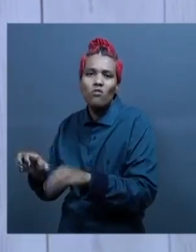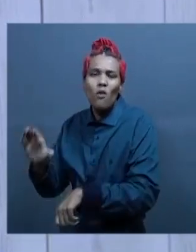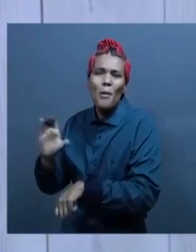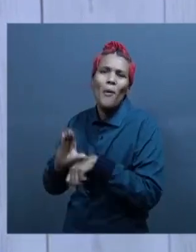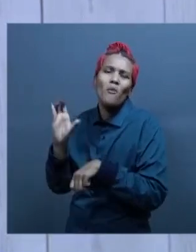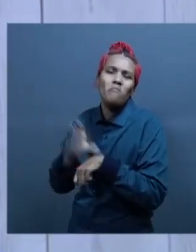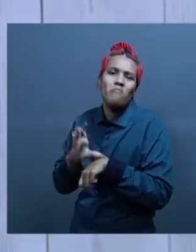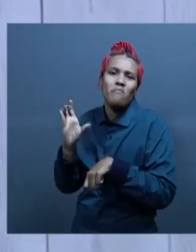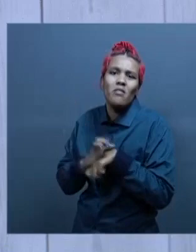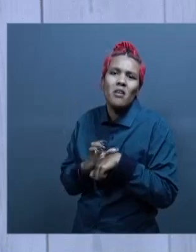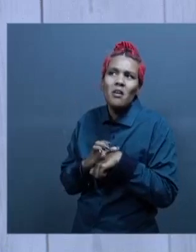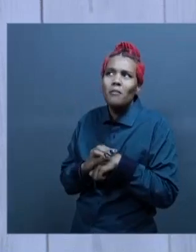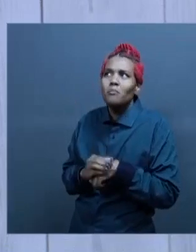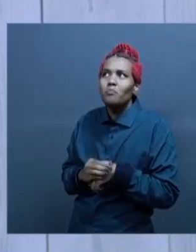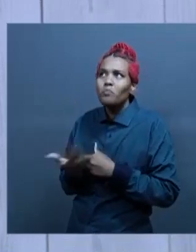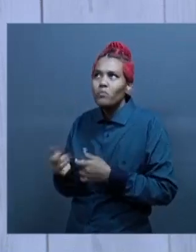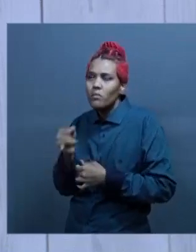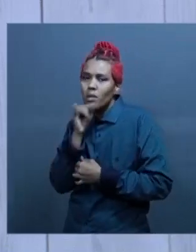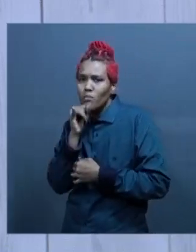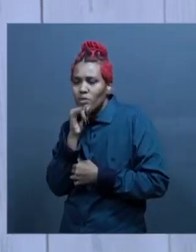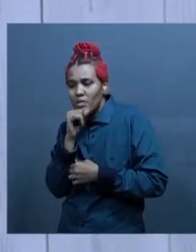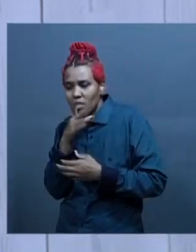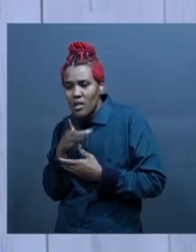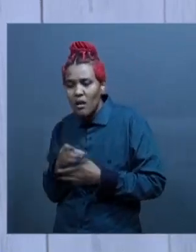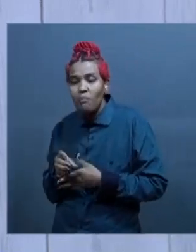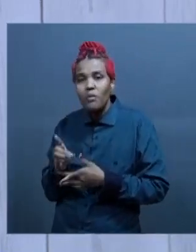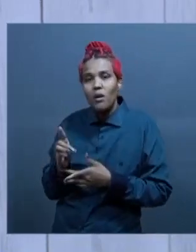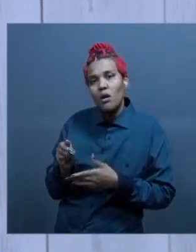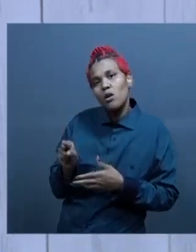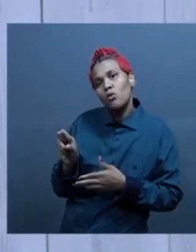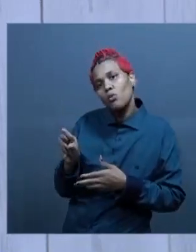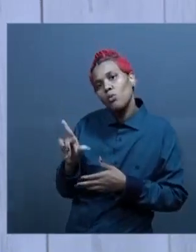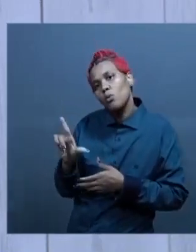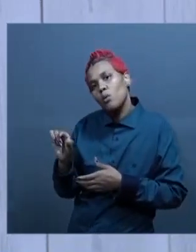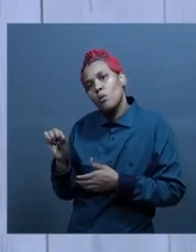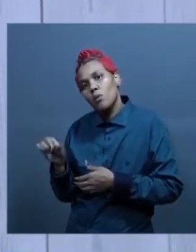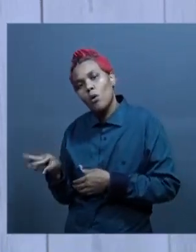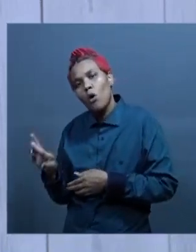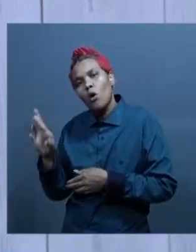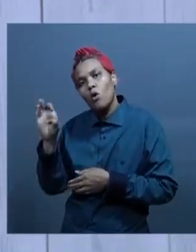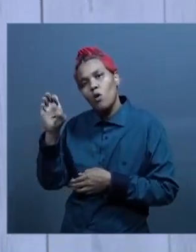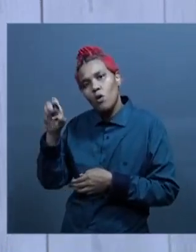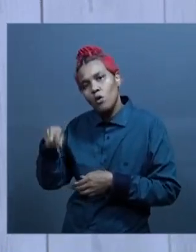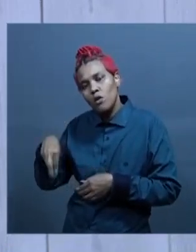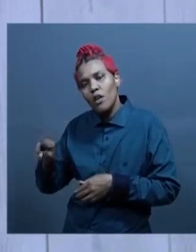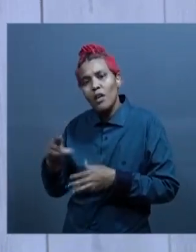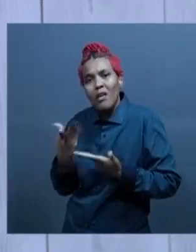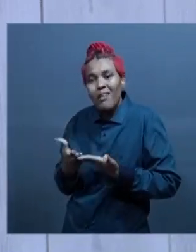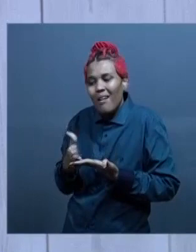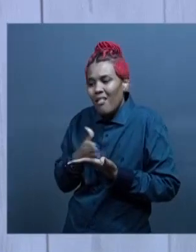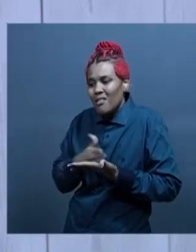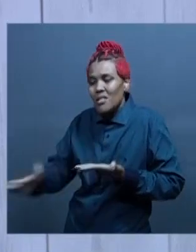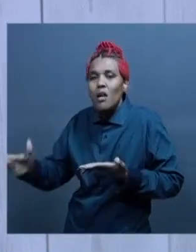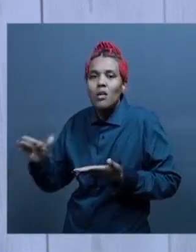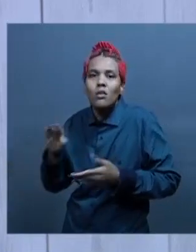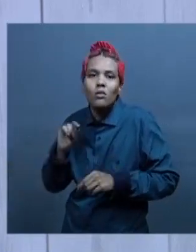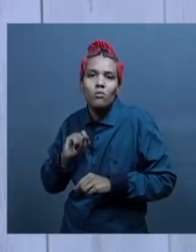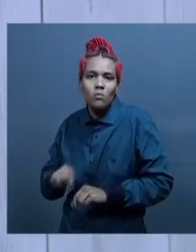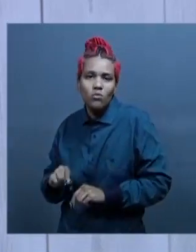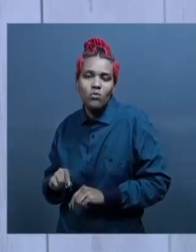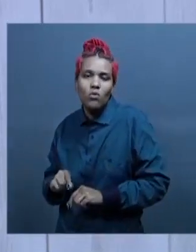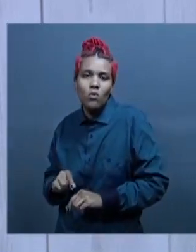outra empresa brasileira que é a do loren que definitivamente elas saiu do discurso para a prática